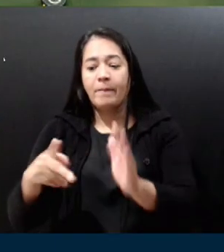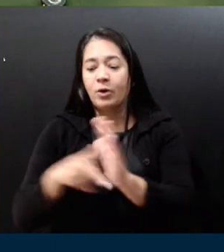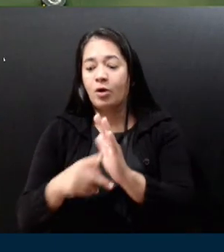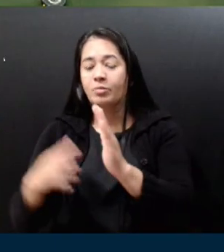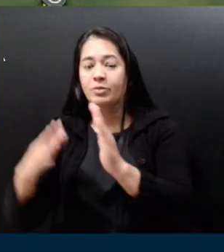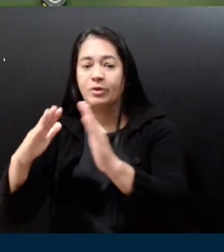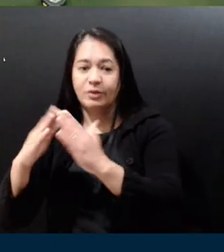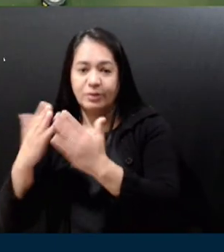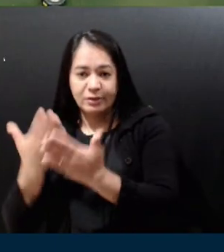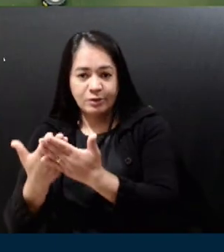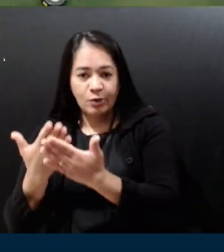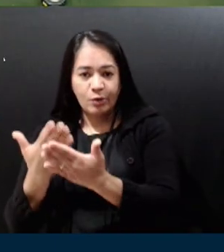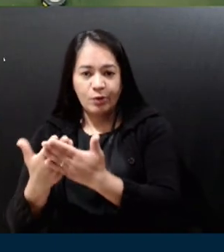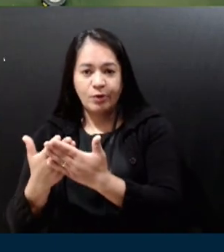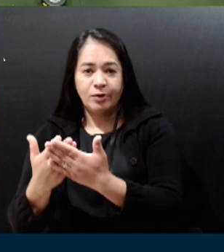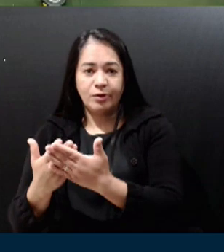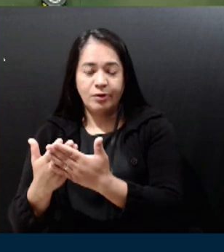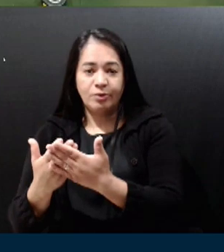uma questão